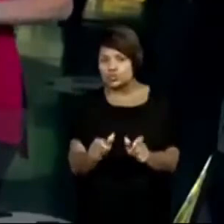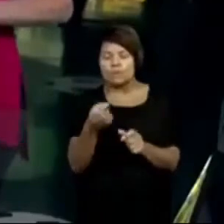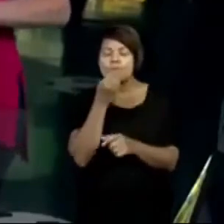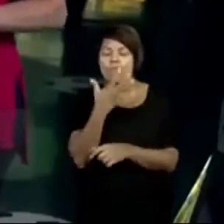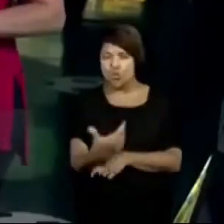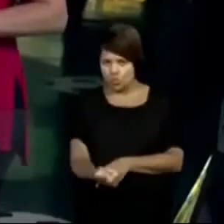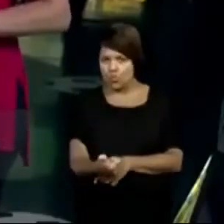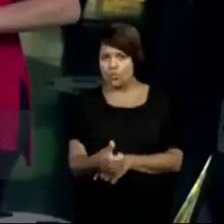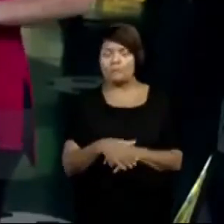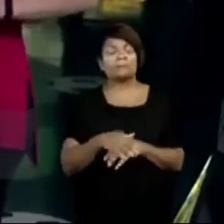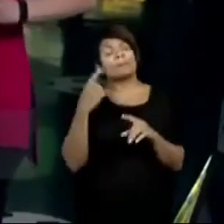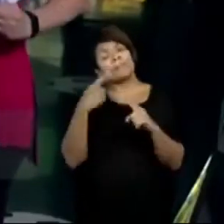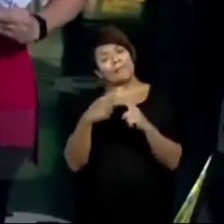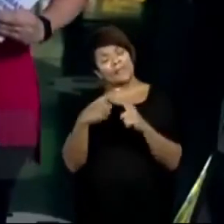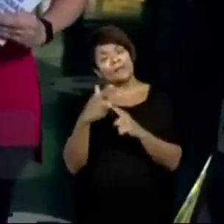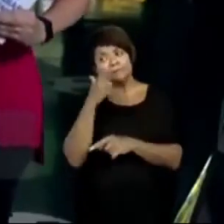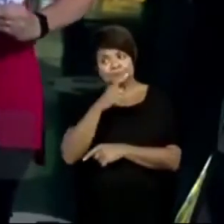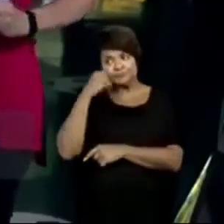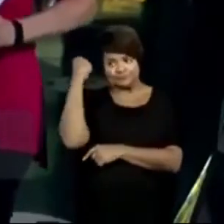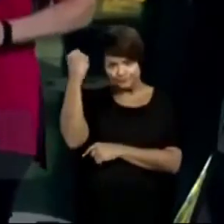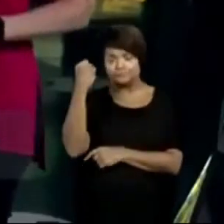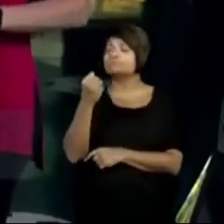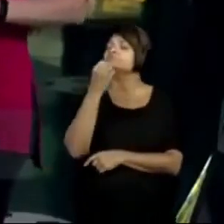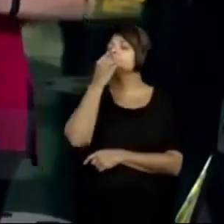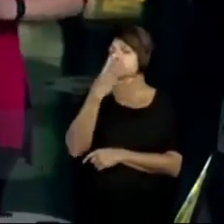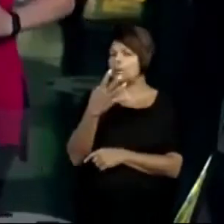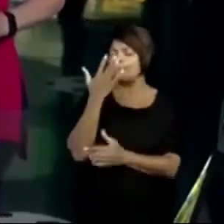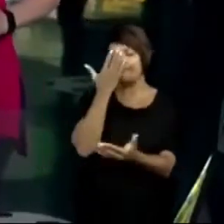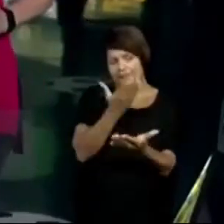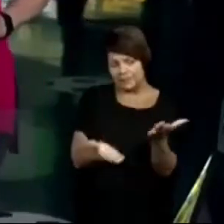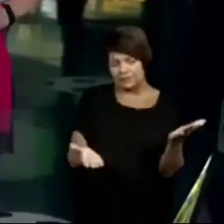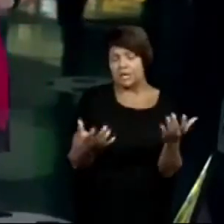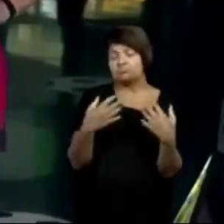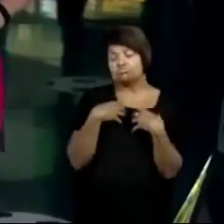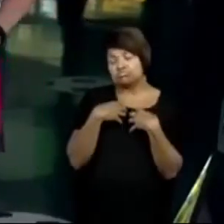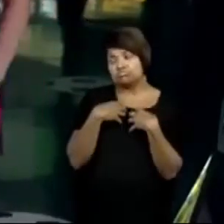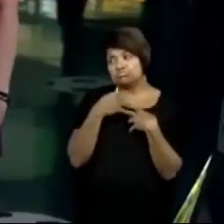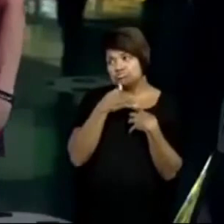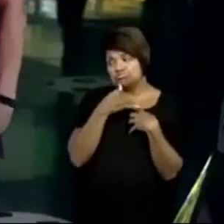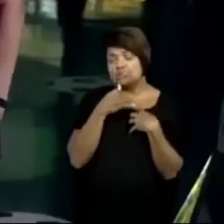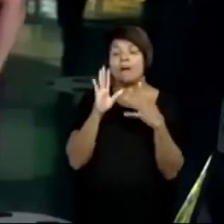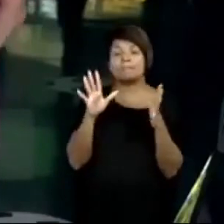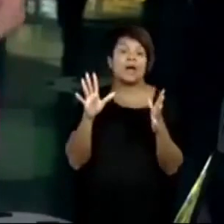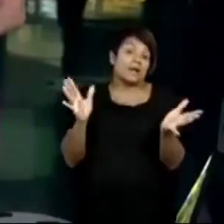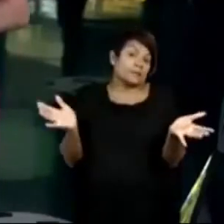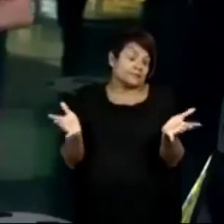Porque ganhar é sempre muito bom, perder nos deixa triste, mas faz parte